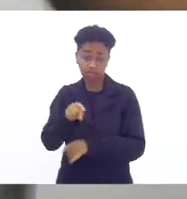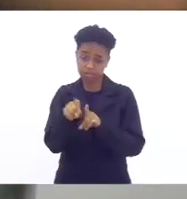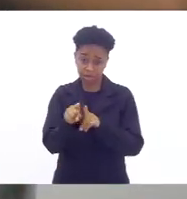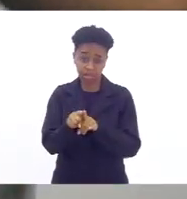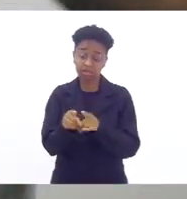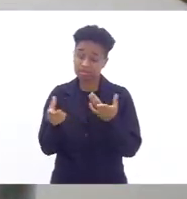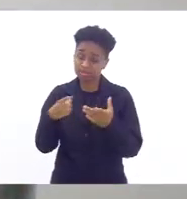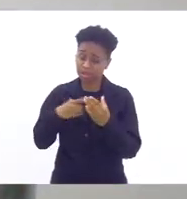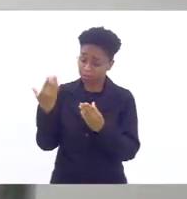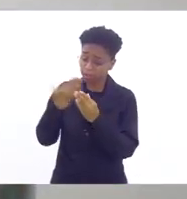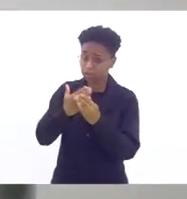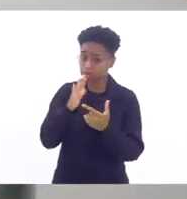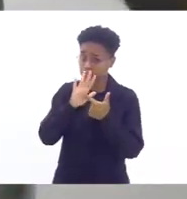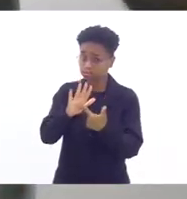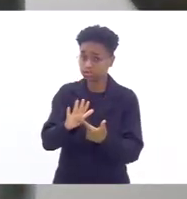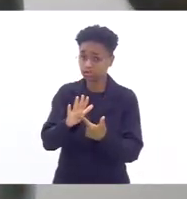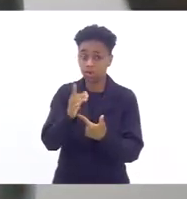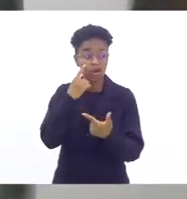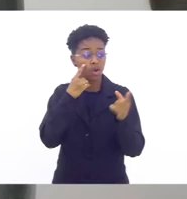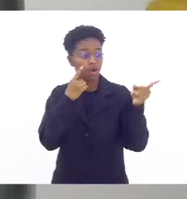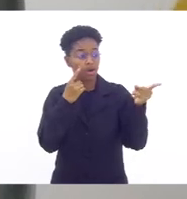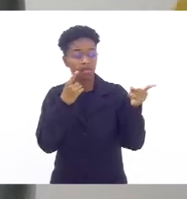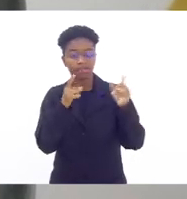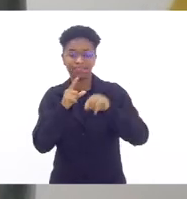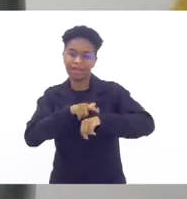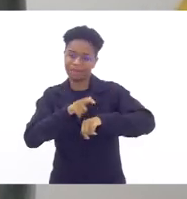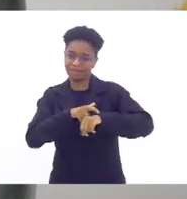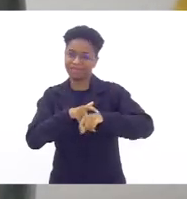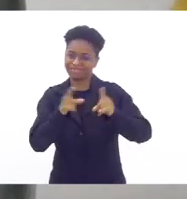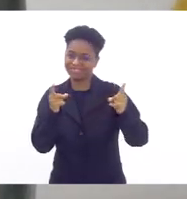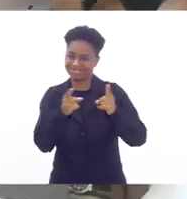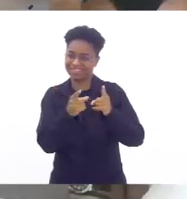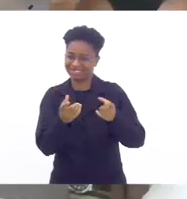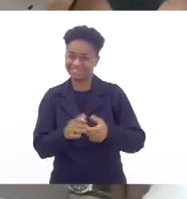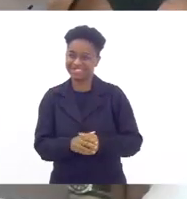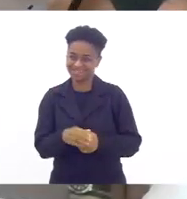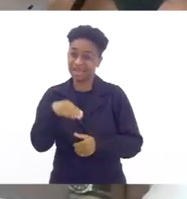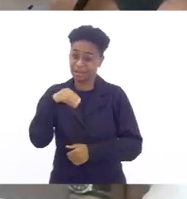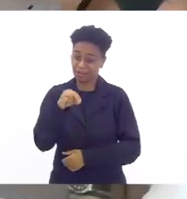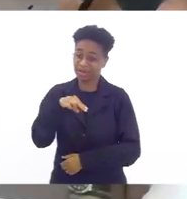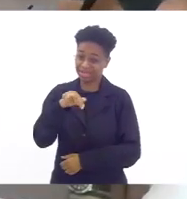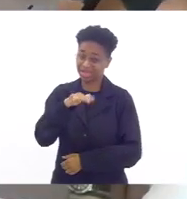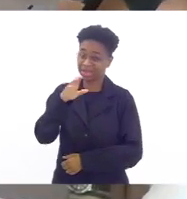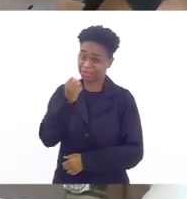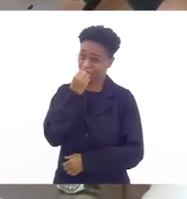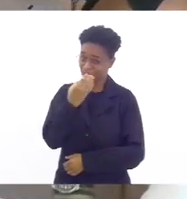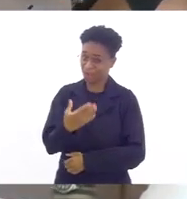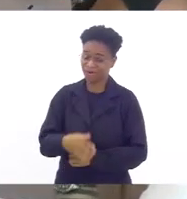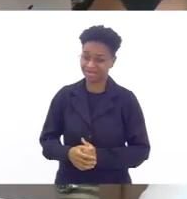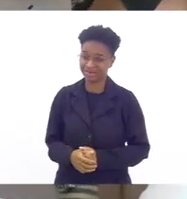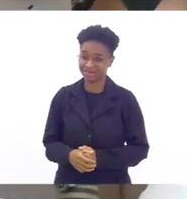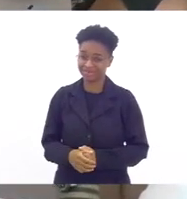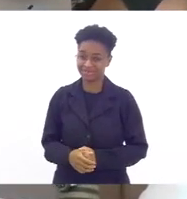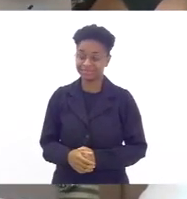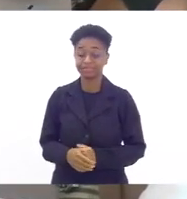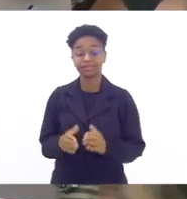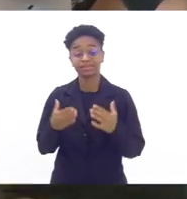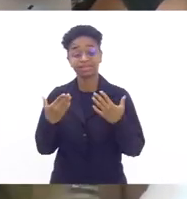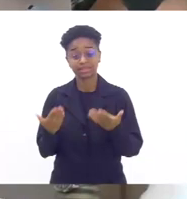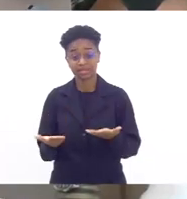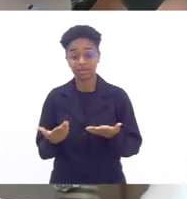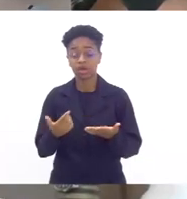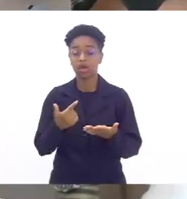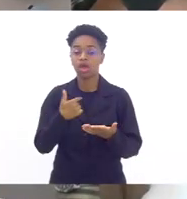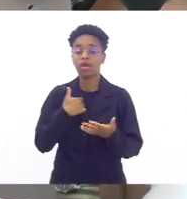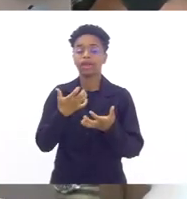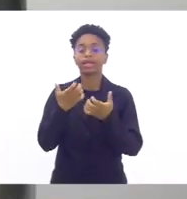tava lá no processo criminal ela tá mostrando para mim o tempo é a Monique é boa essa é das boas então eu queria